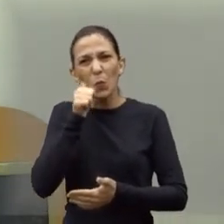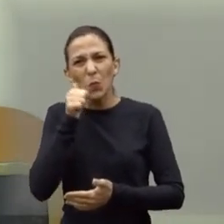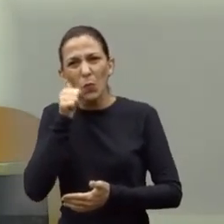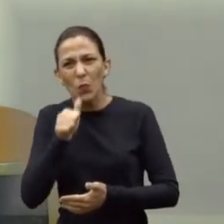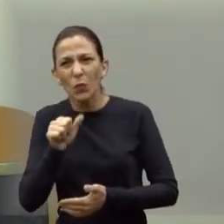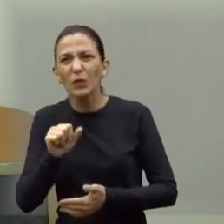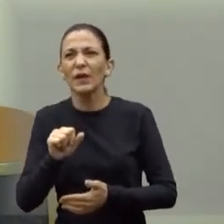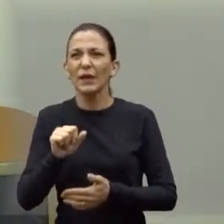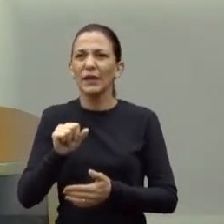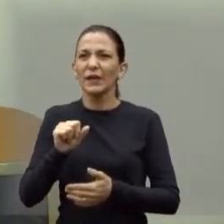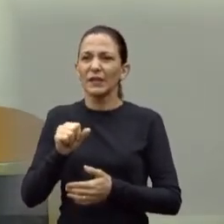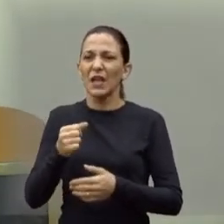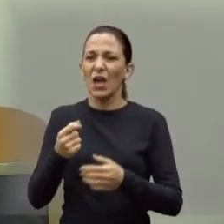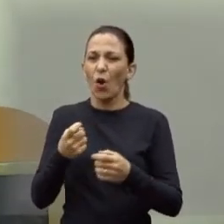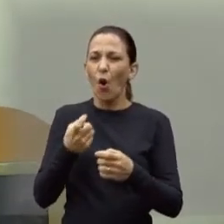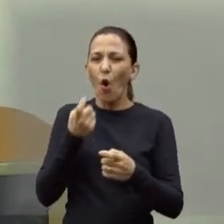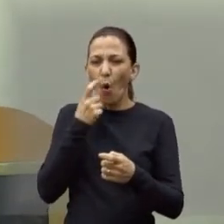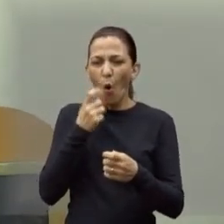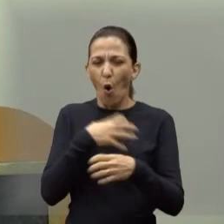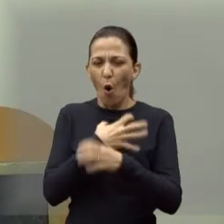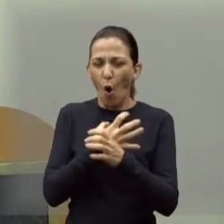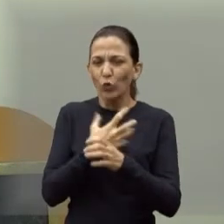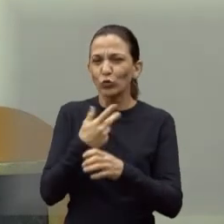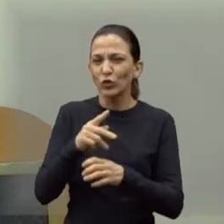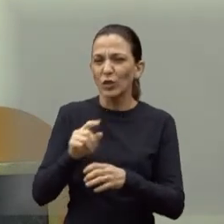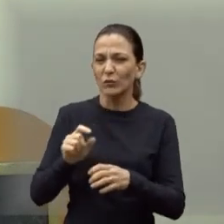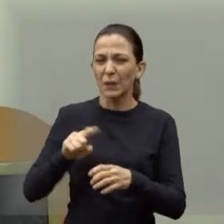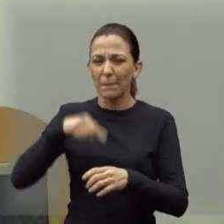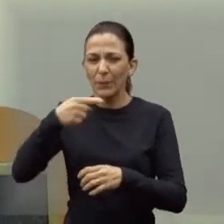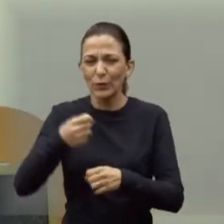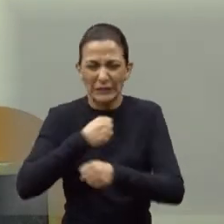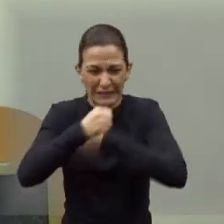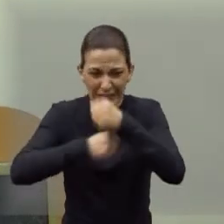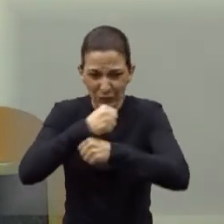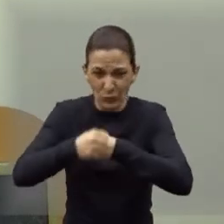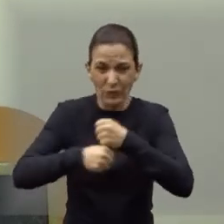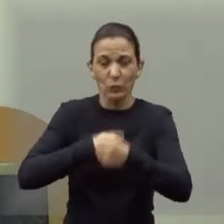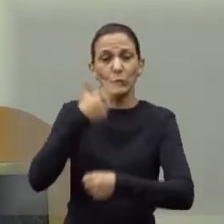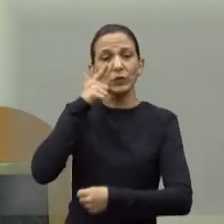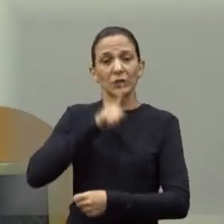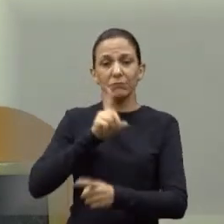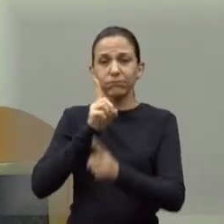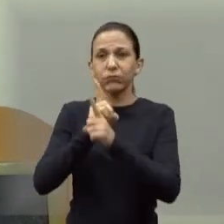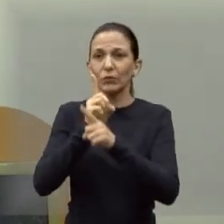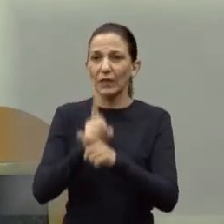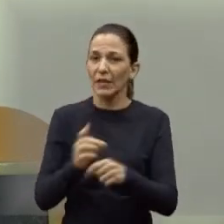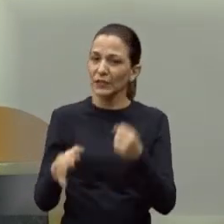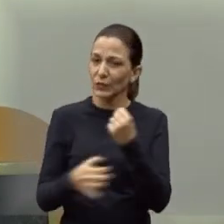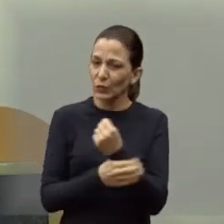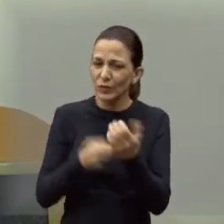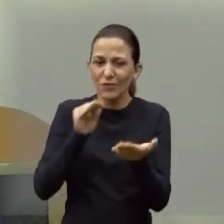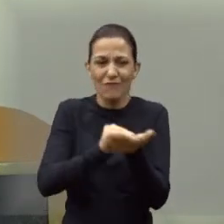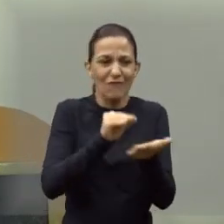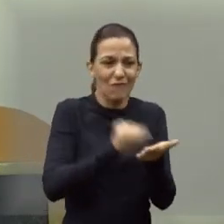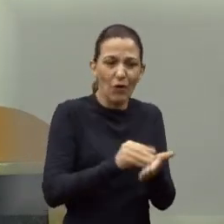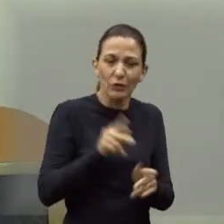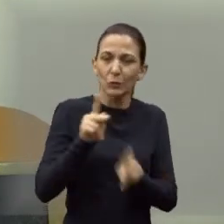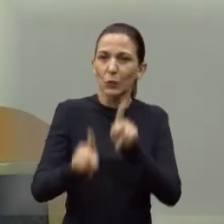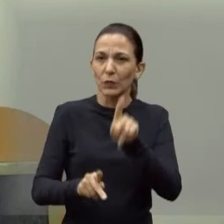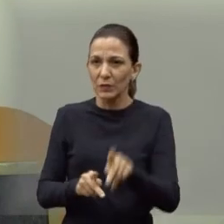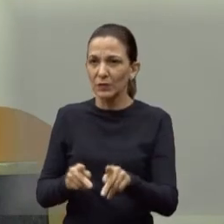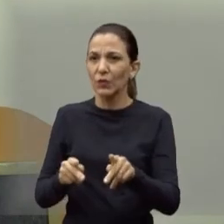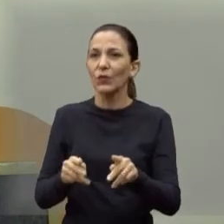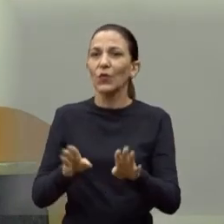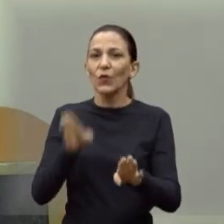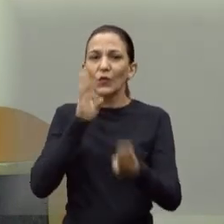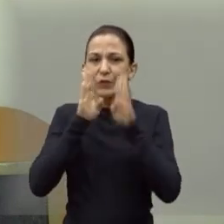anos posteriores, quer dizer, então é uma falta de responsabilidade, falta de segurança para o nosso povo. Isso vai estar colocado no minha página do